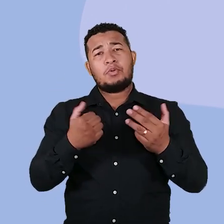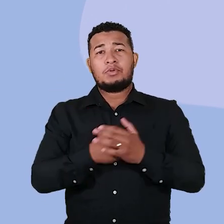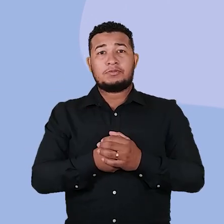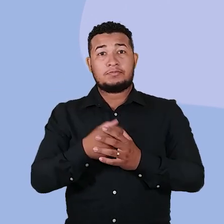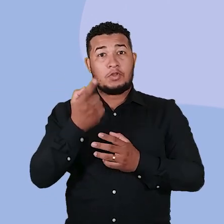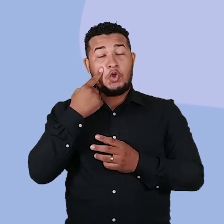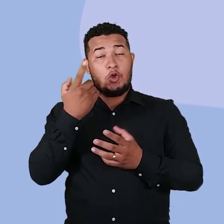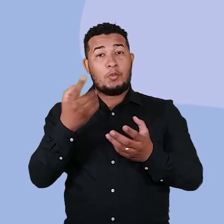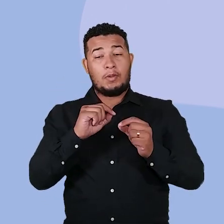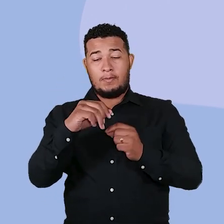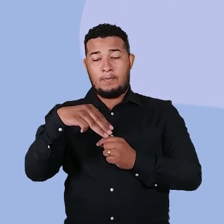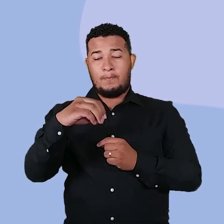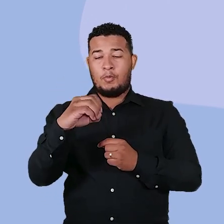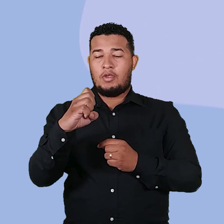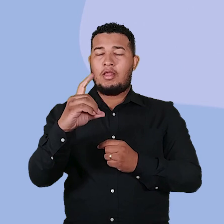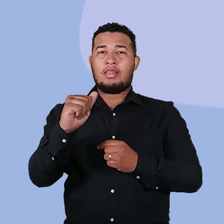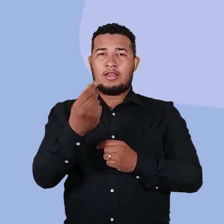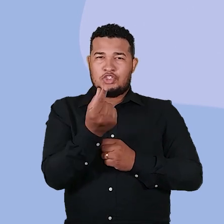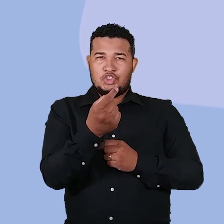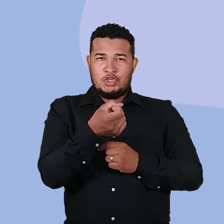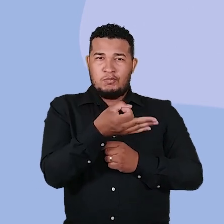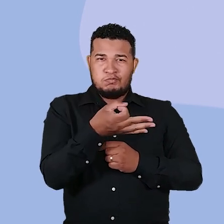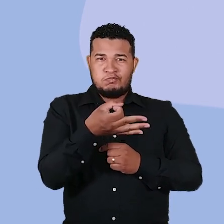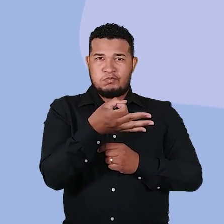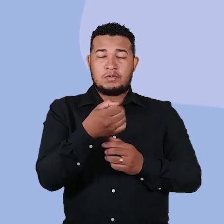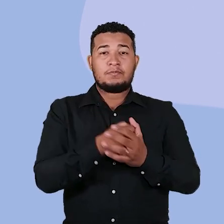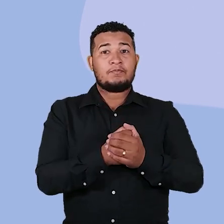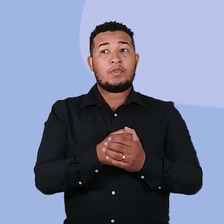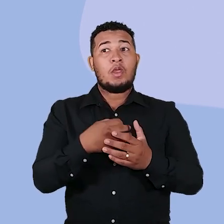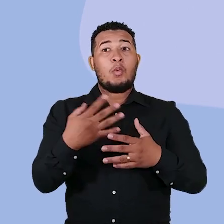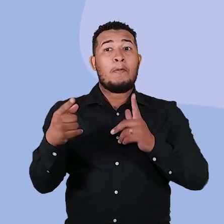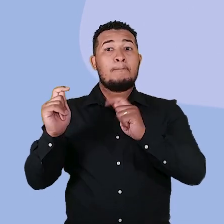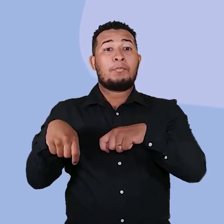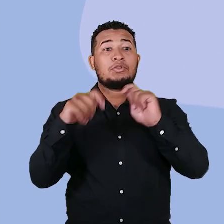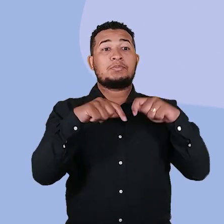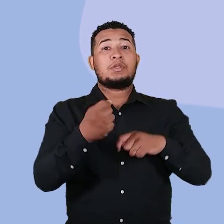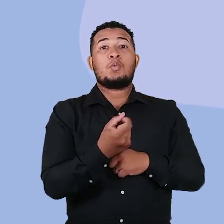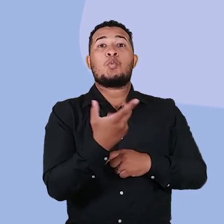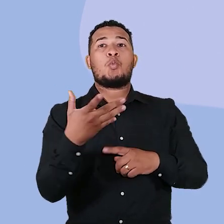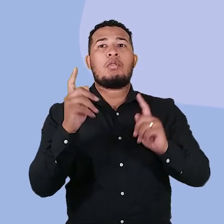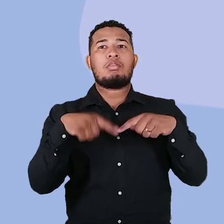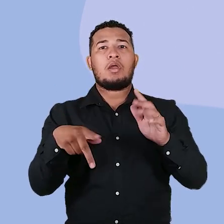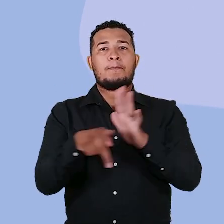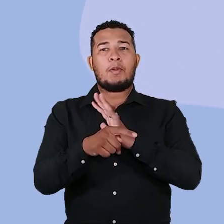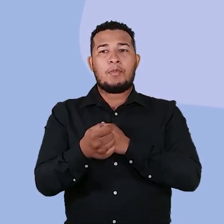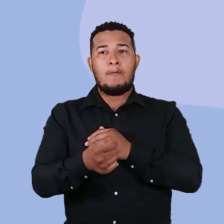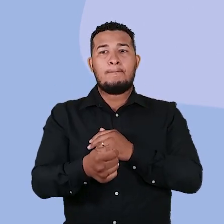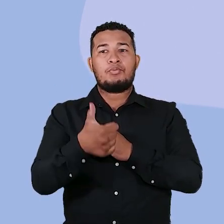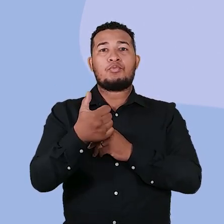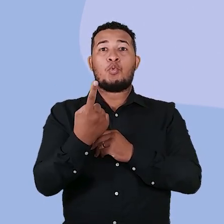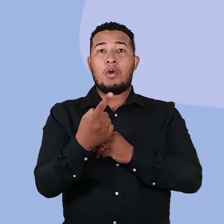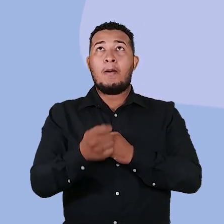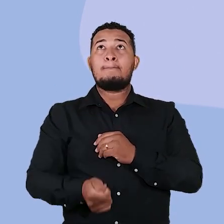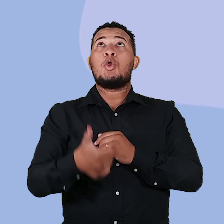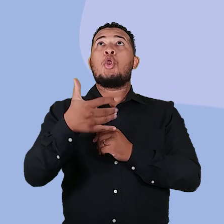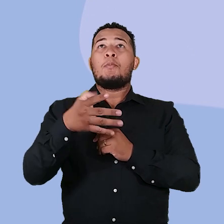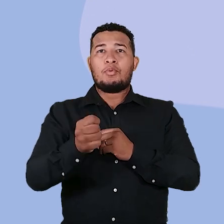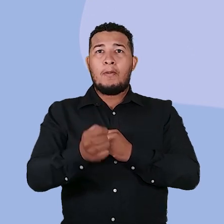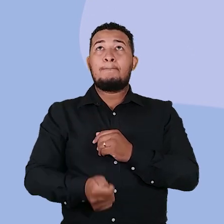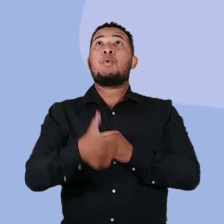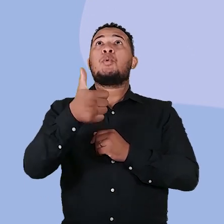dá uma olhadinha agora nas moedas quantos resultados possíveis teremos no lançamento de uma